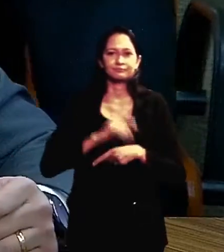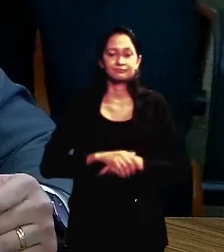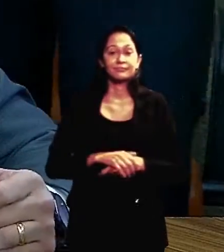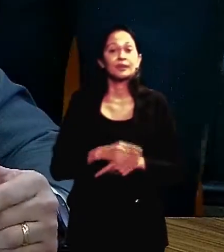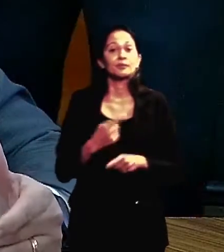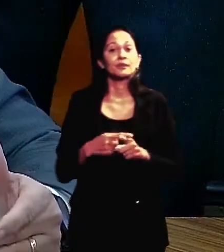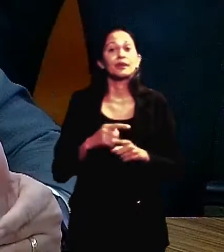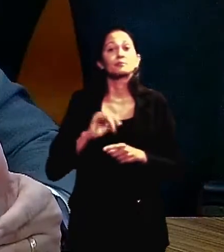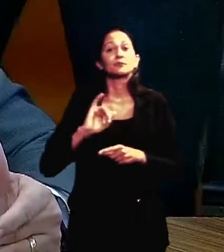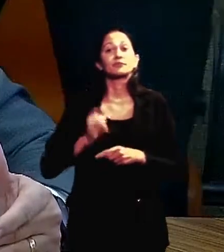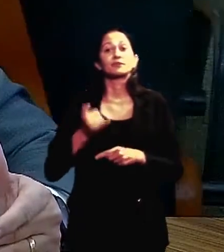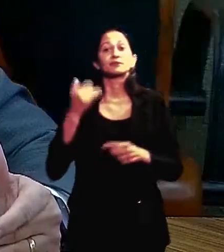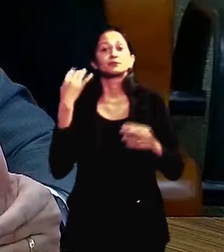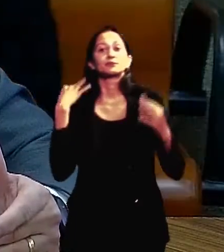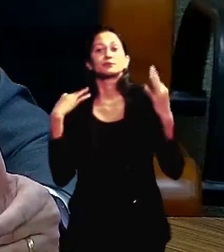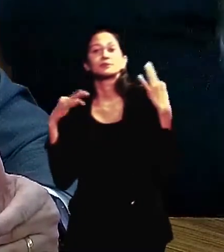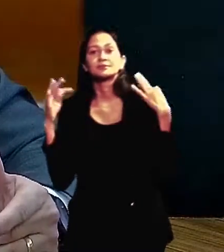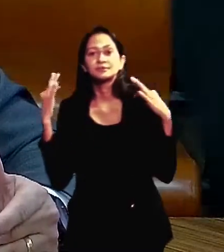promove o turismo,